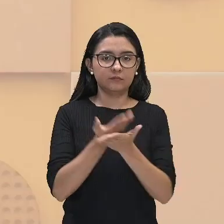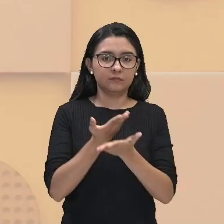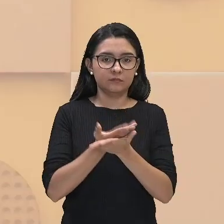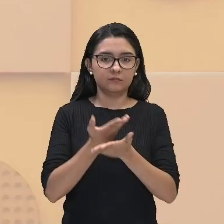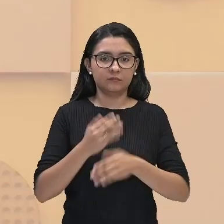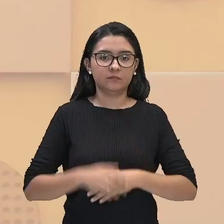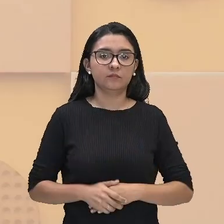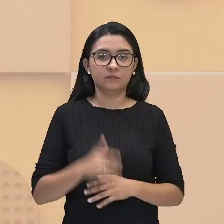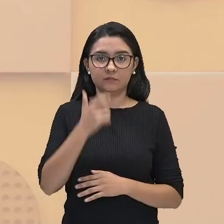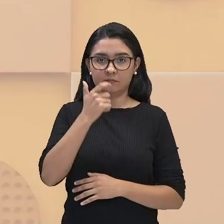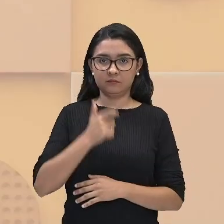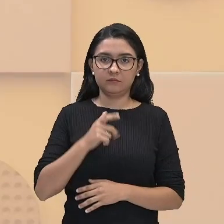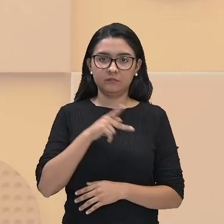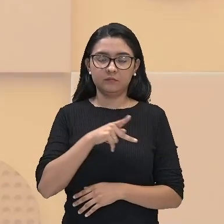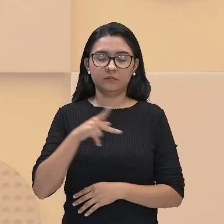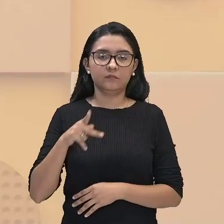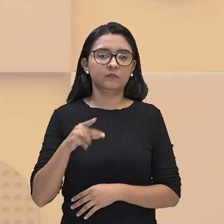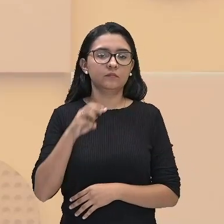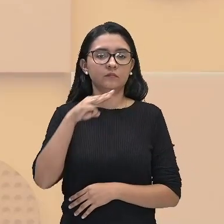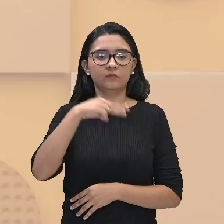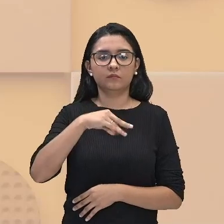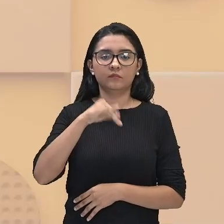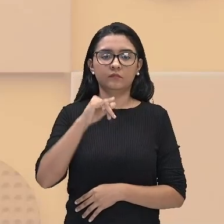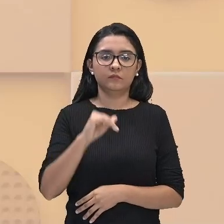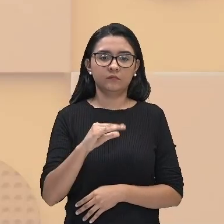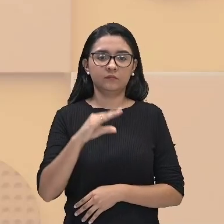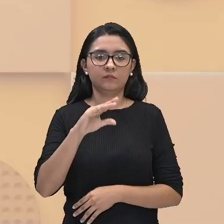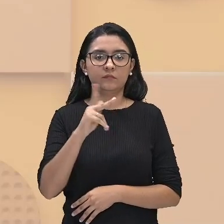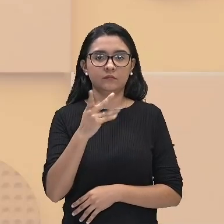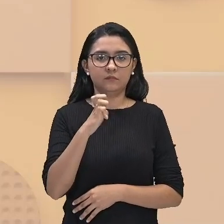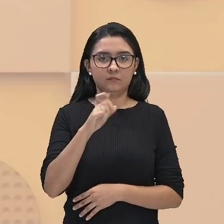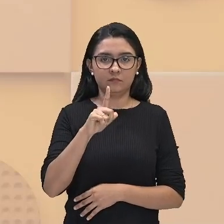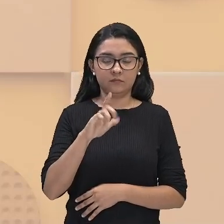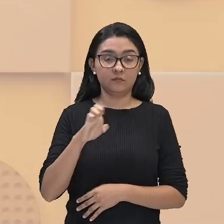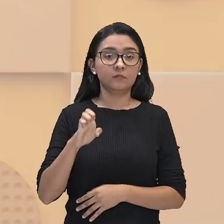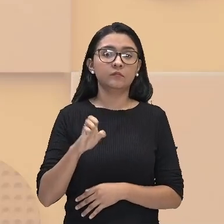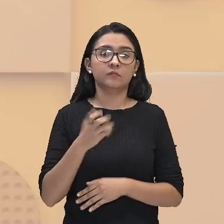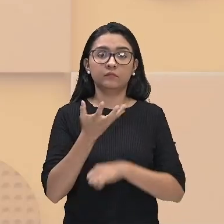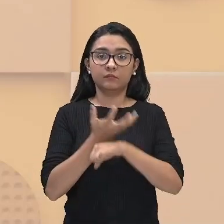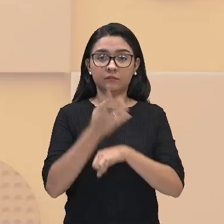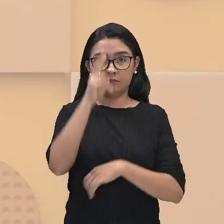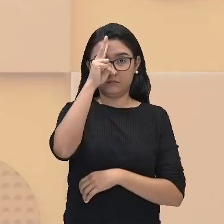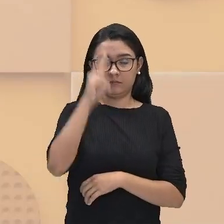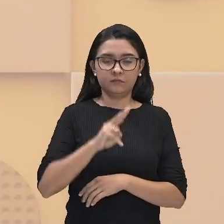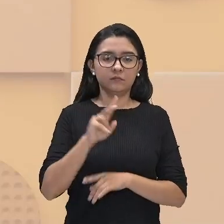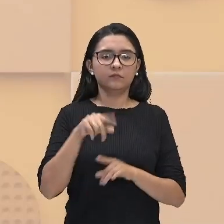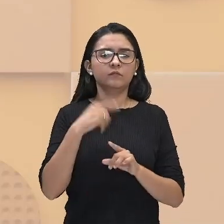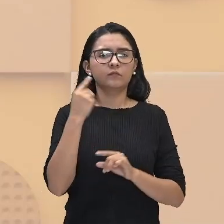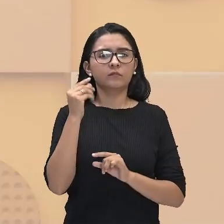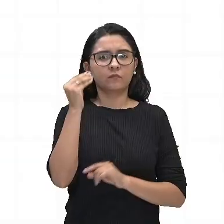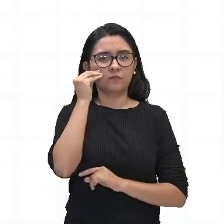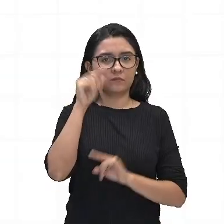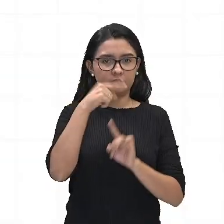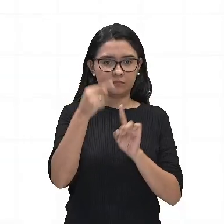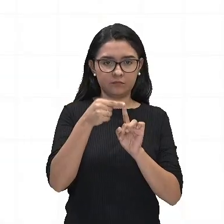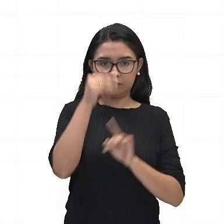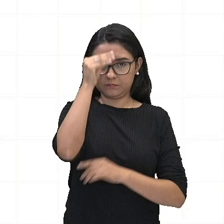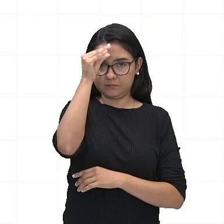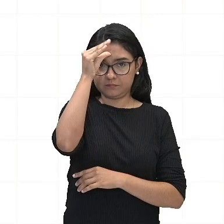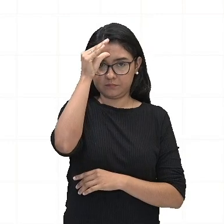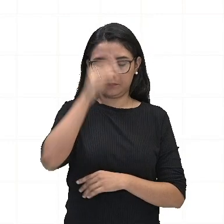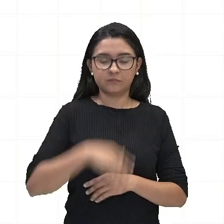aula. Eu sou a professora Michele Santos, professora de História, e vamos verificar o objeto de conhecimento.